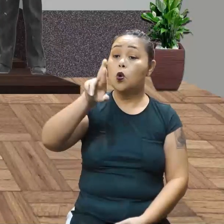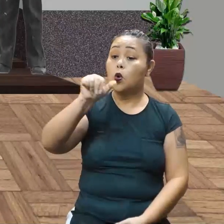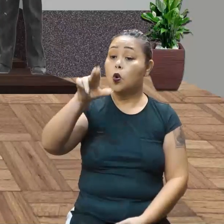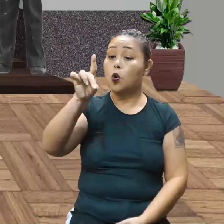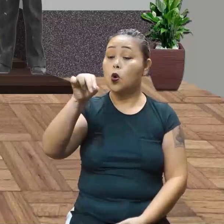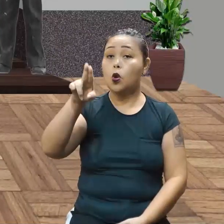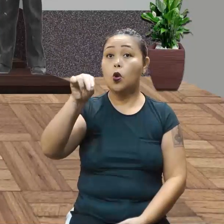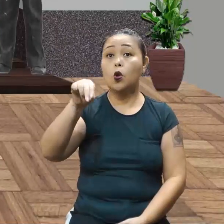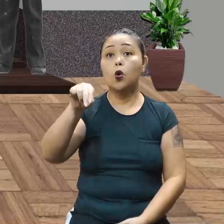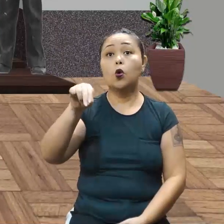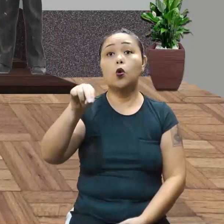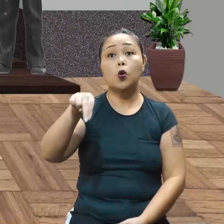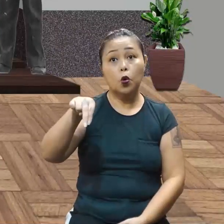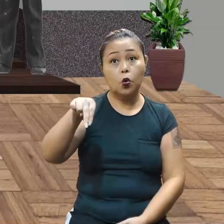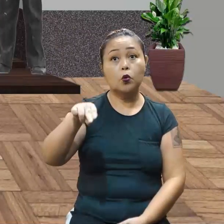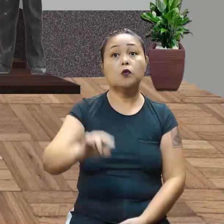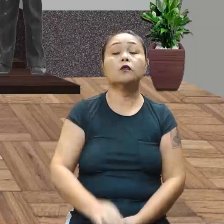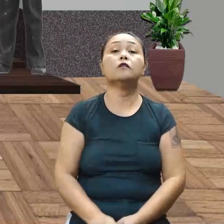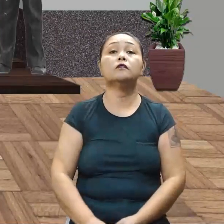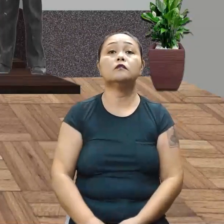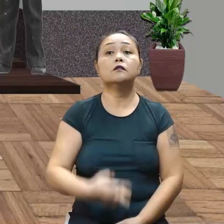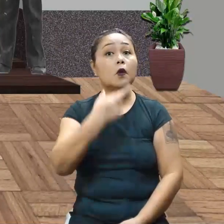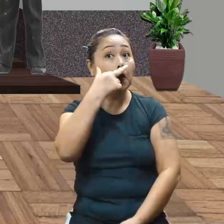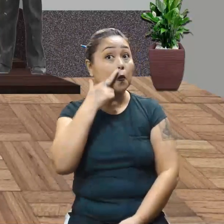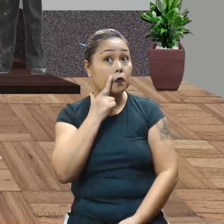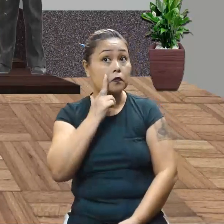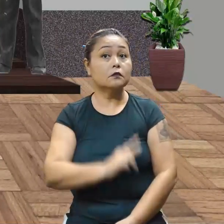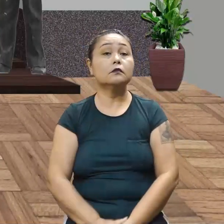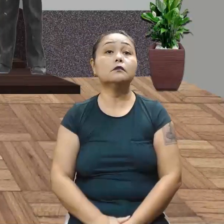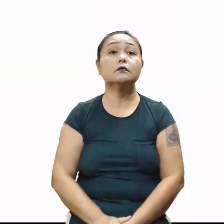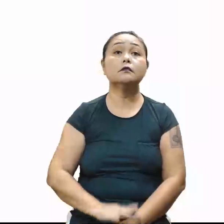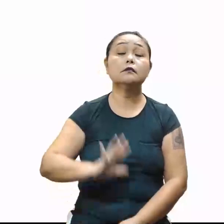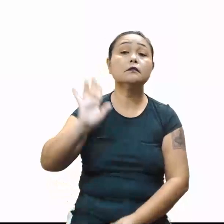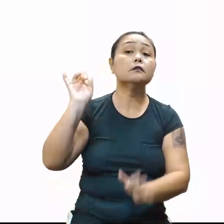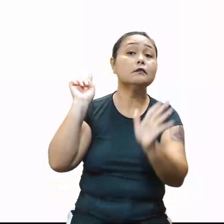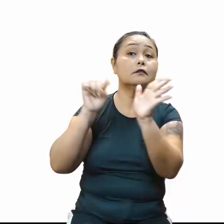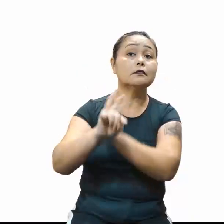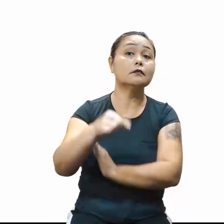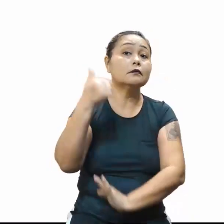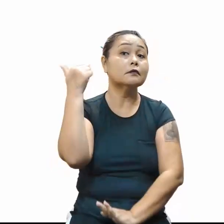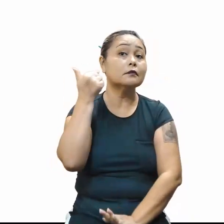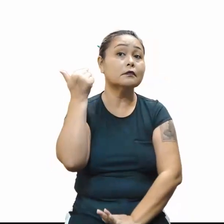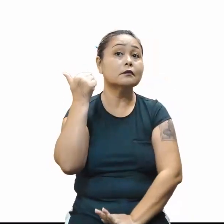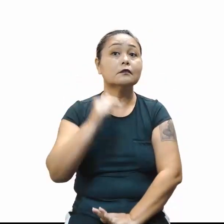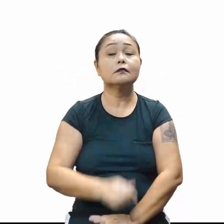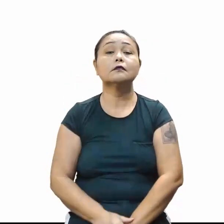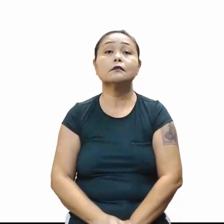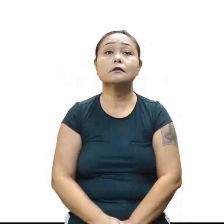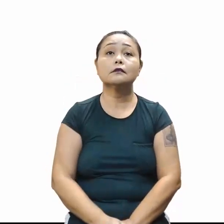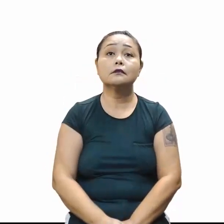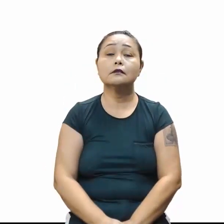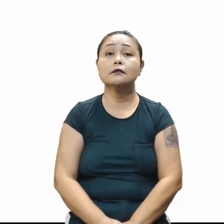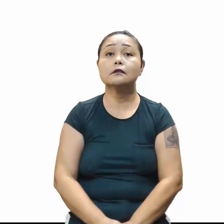conhecido como Cândido Mariano da Silva Rondon. Vamos para a segunda? Olha aí.